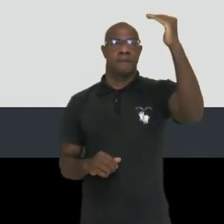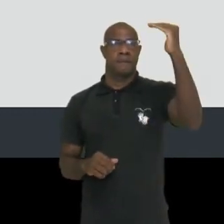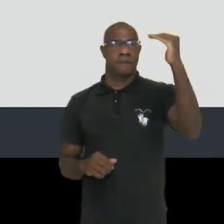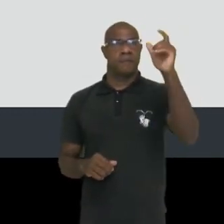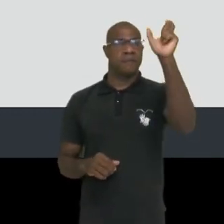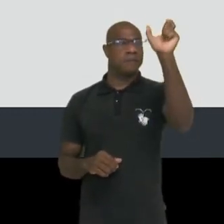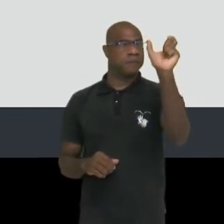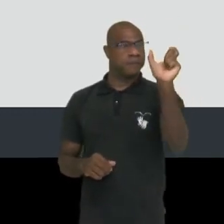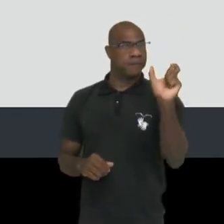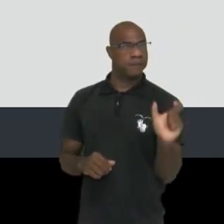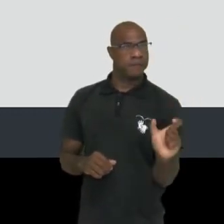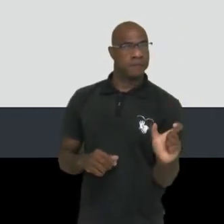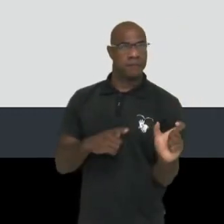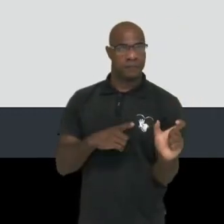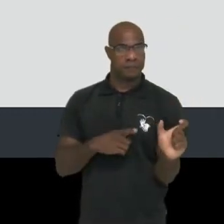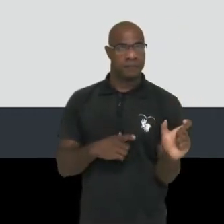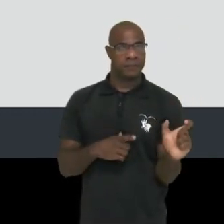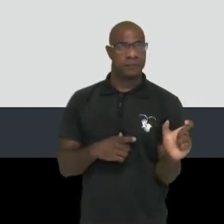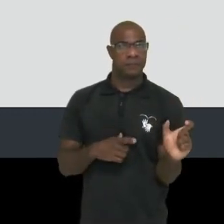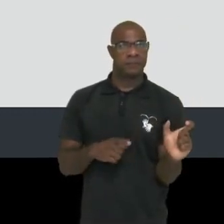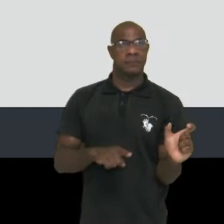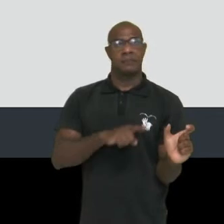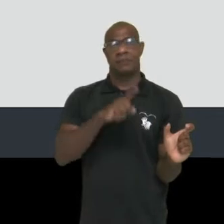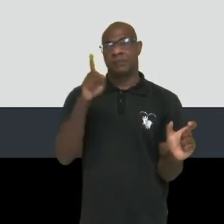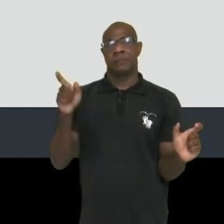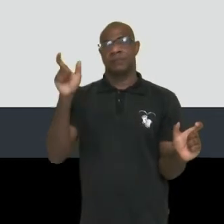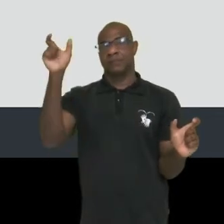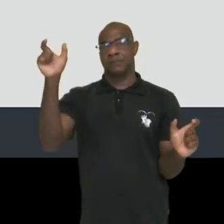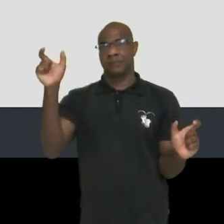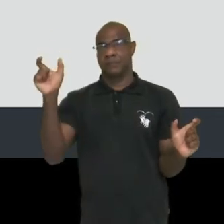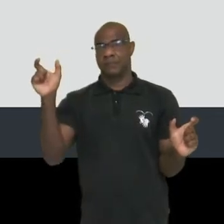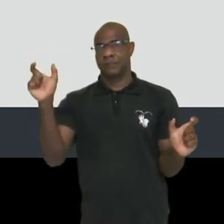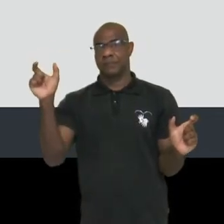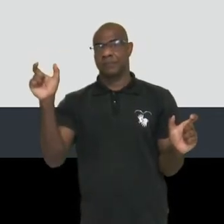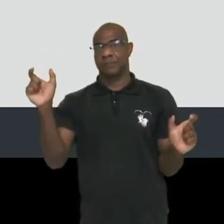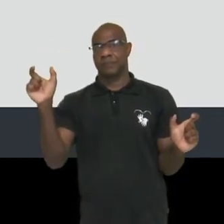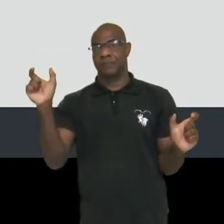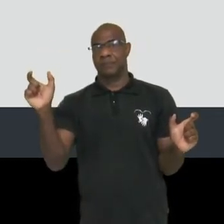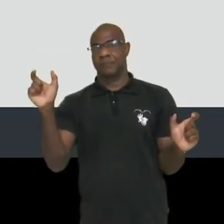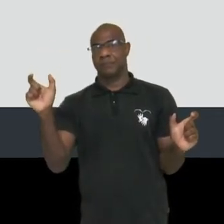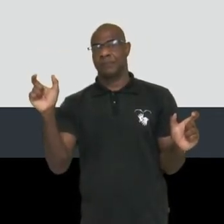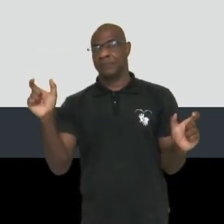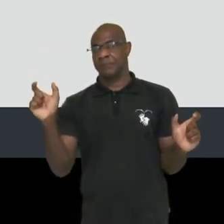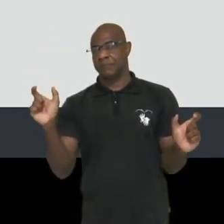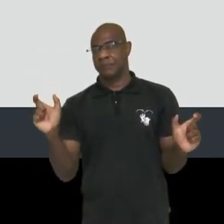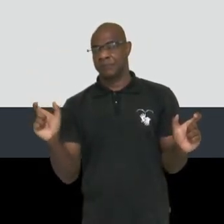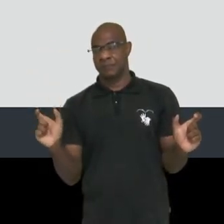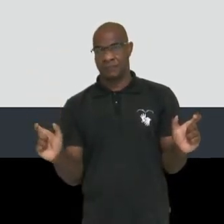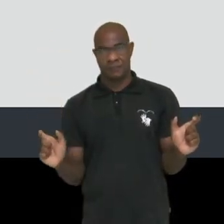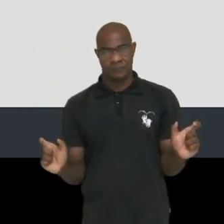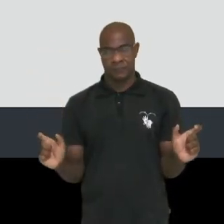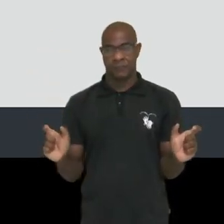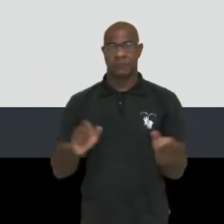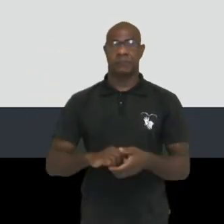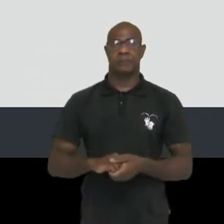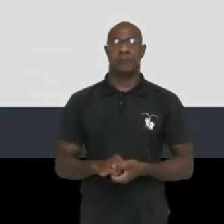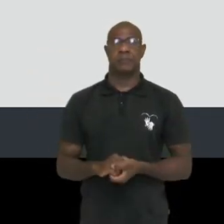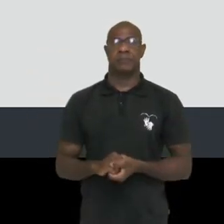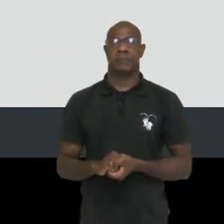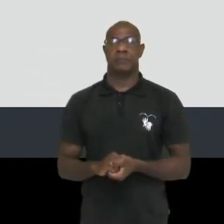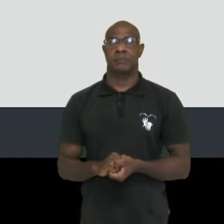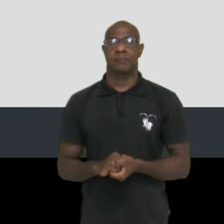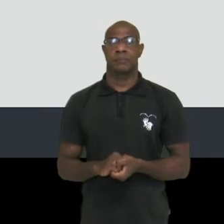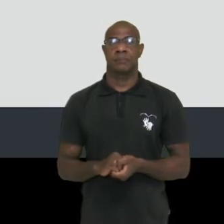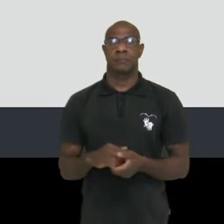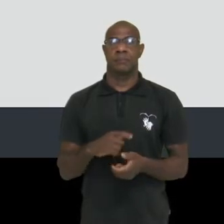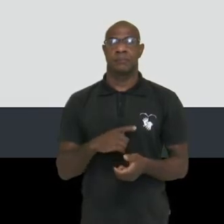we are on. Então, music at night, some friends, stamps, a club e running a team.